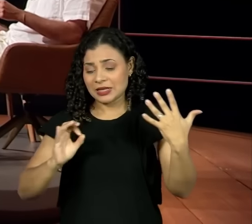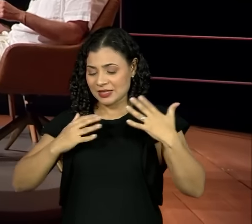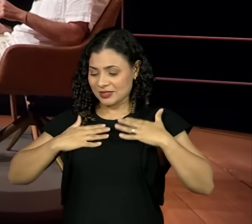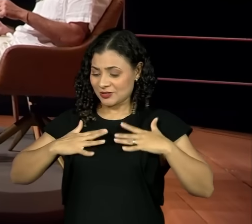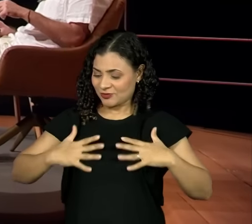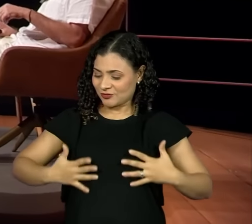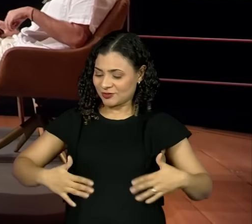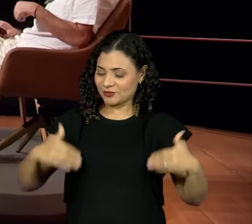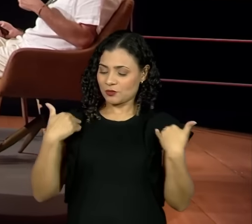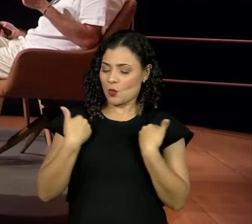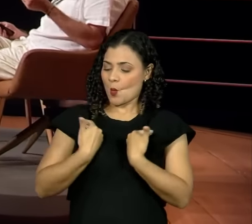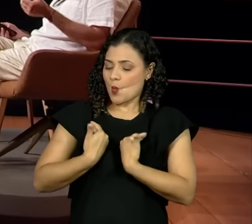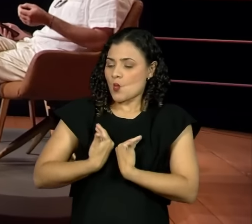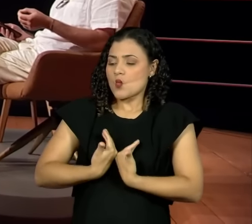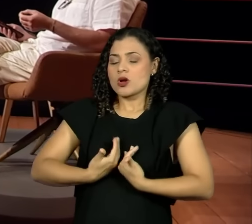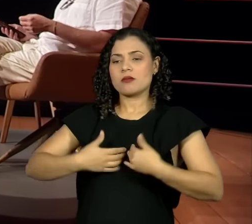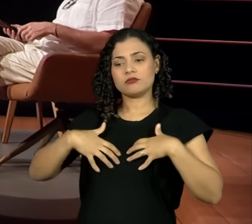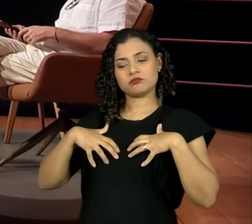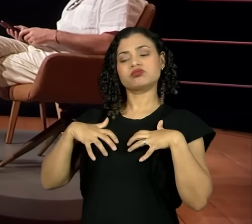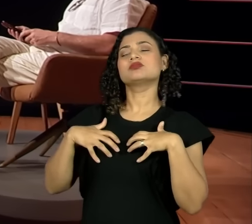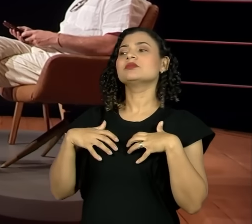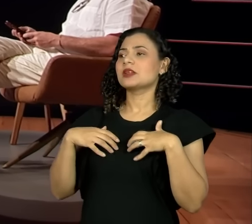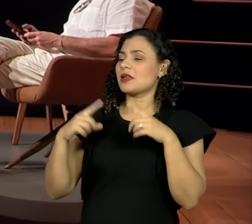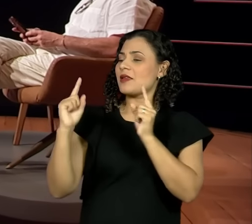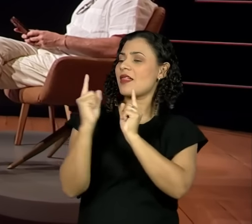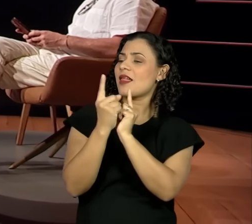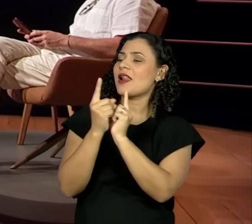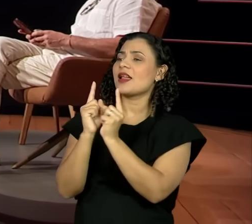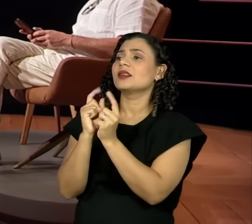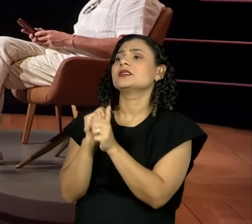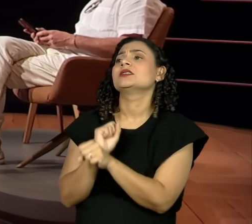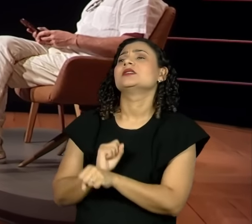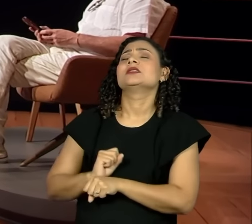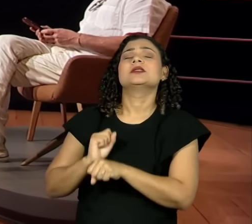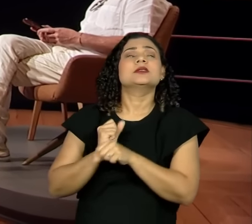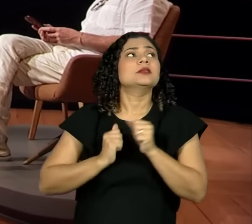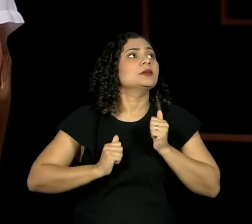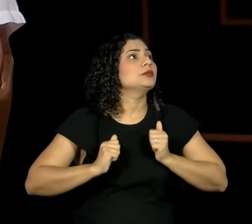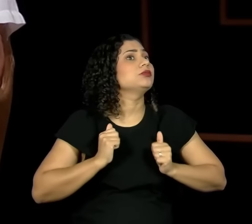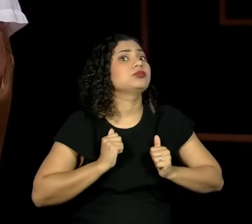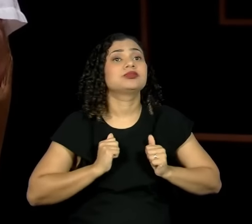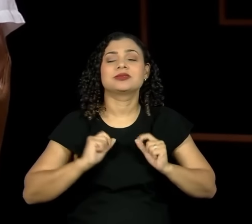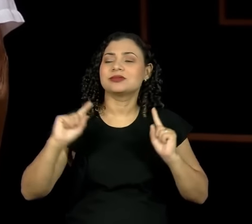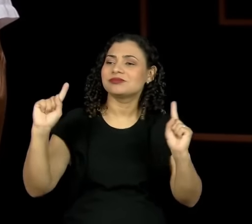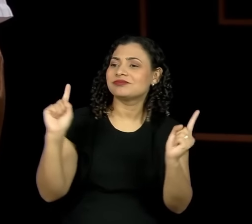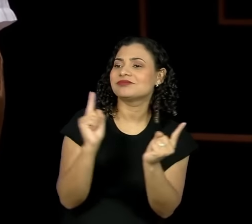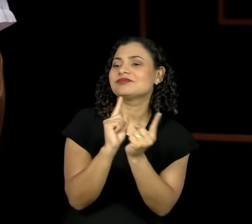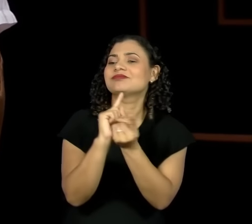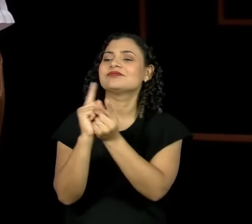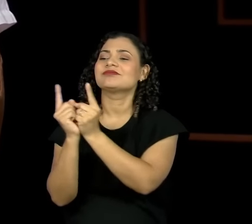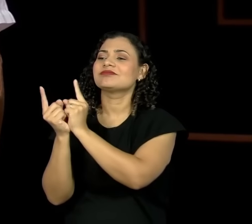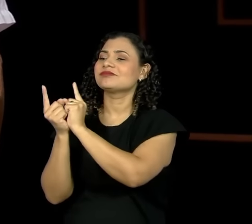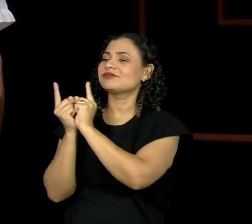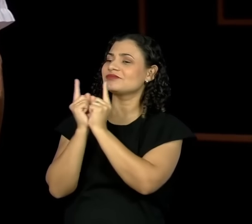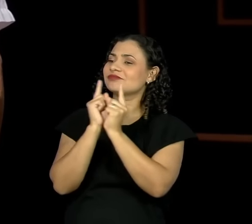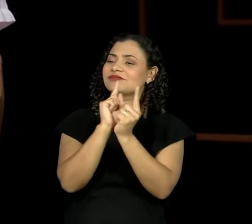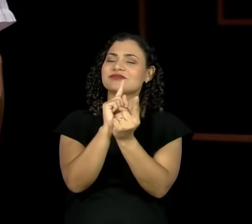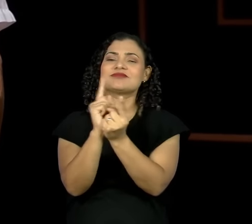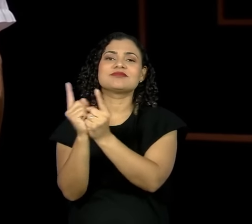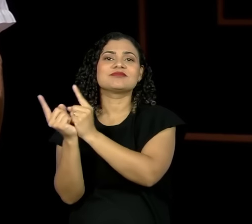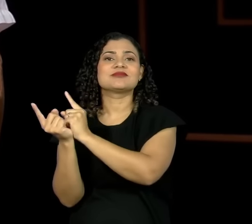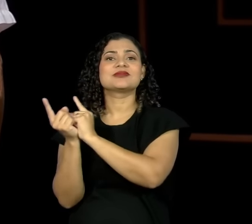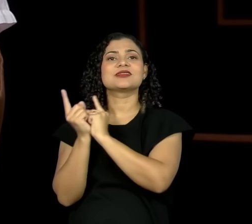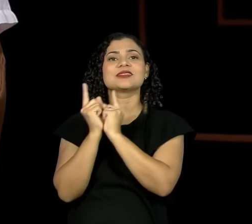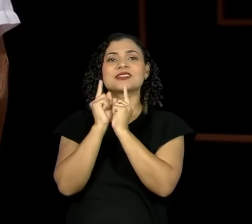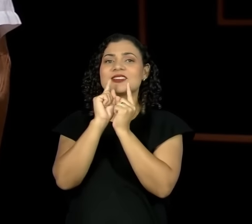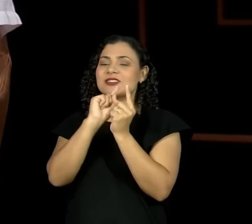decotado cheirando aguardado de tanto esperar depois os dois deram-se os braços como há